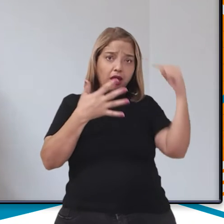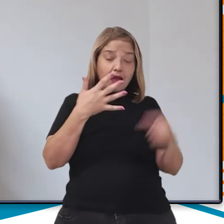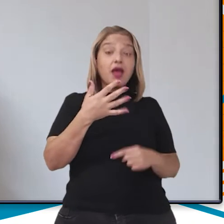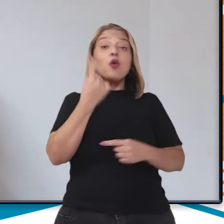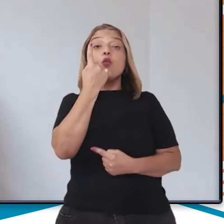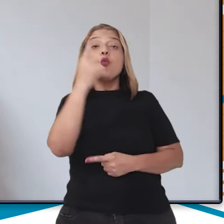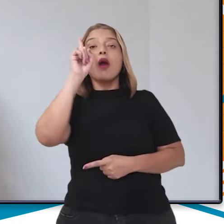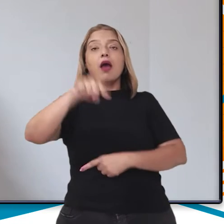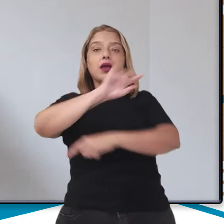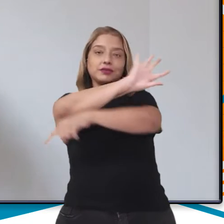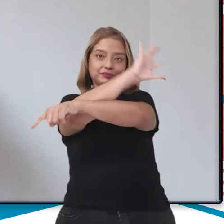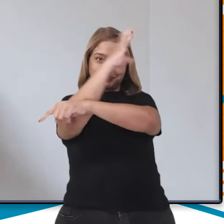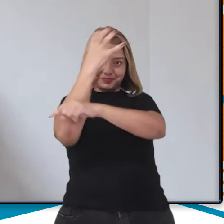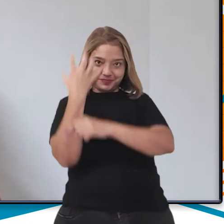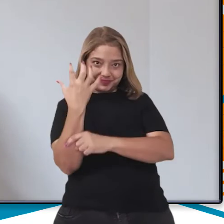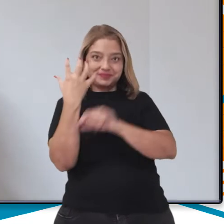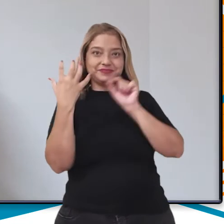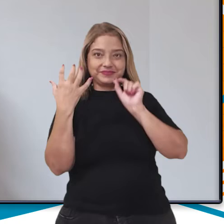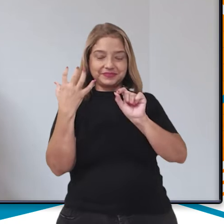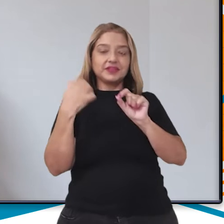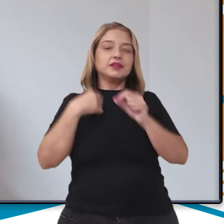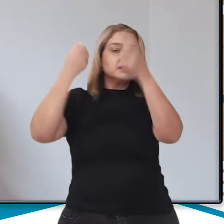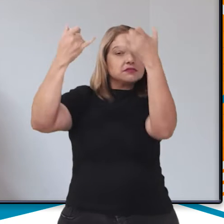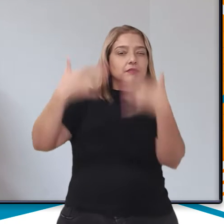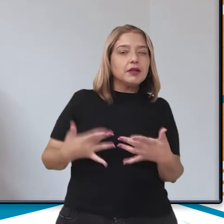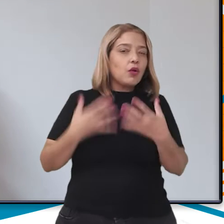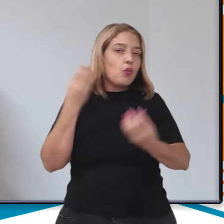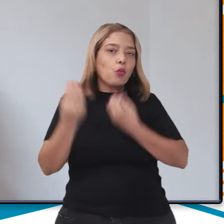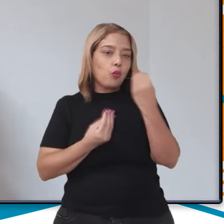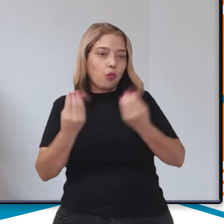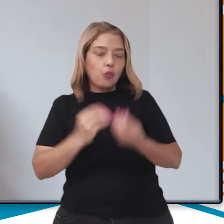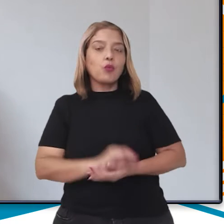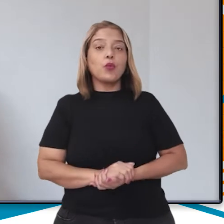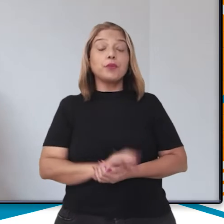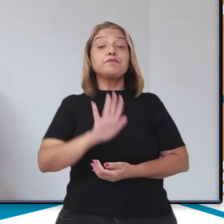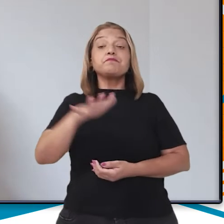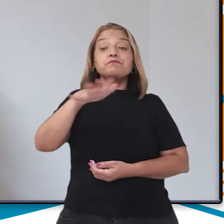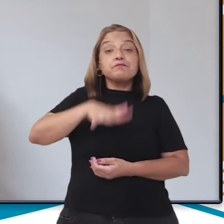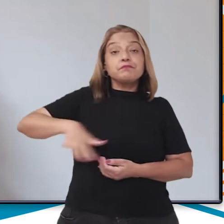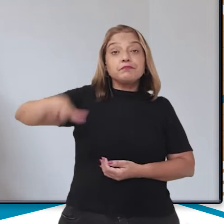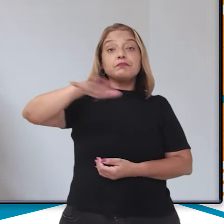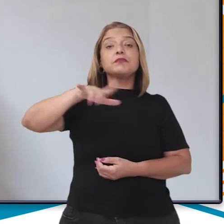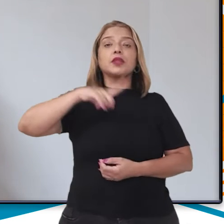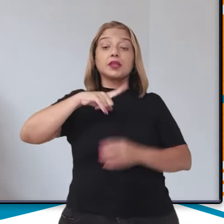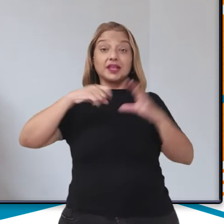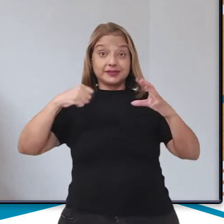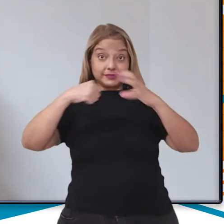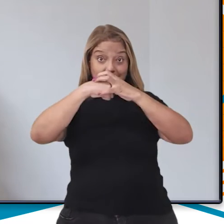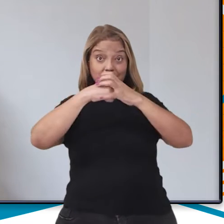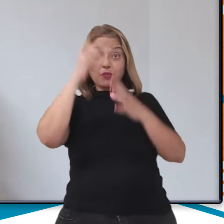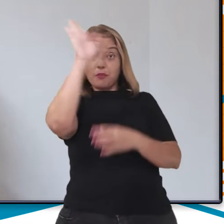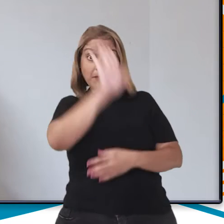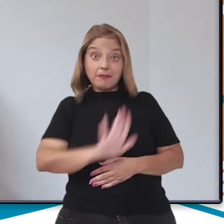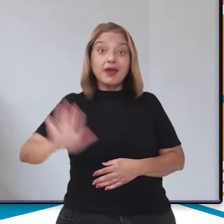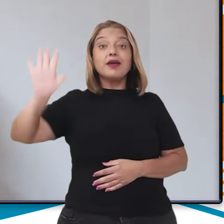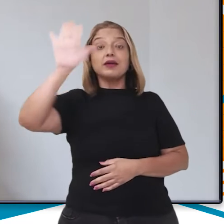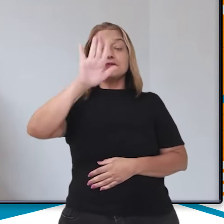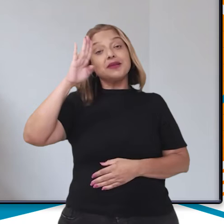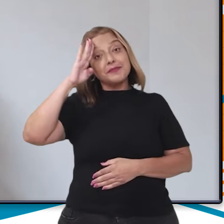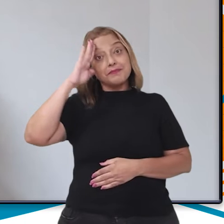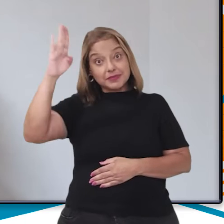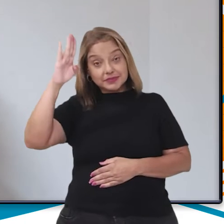um deles é o Cerrado, quero falar sobre ele para você agora. O Cerrado ocupa a região centro-oeste do